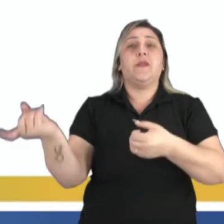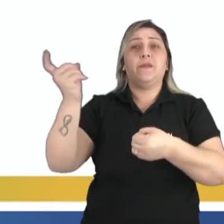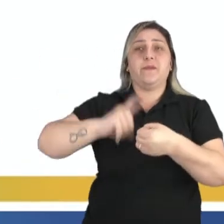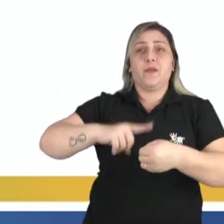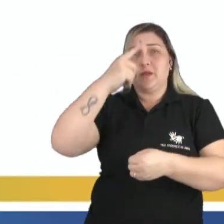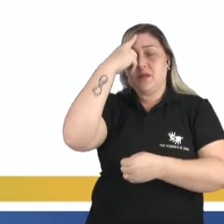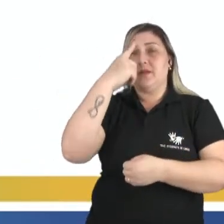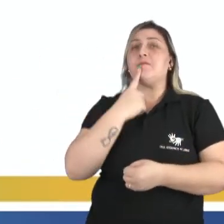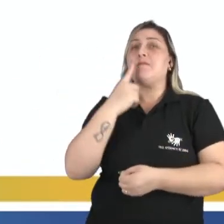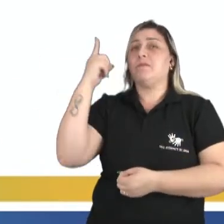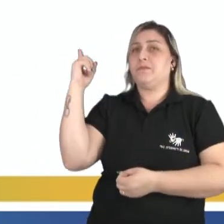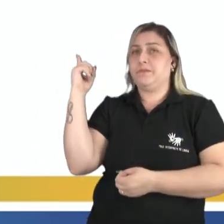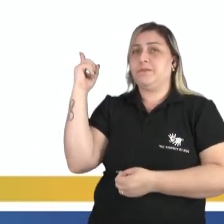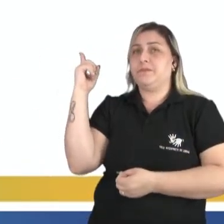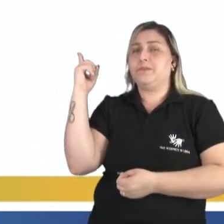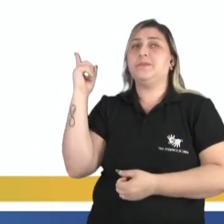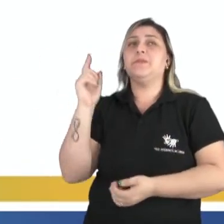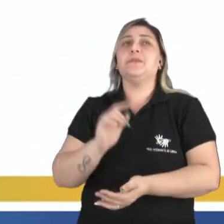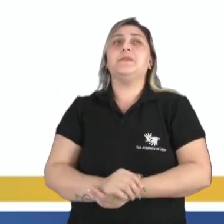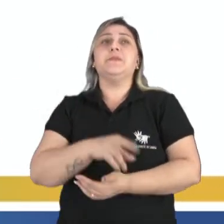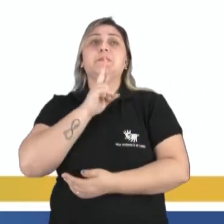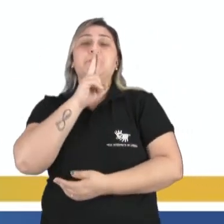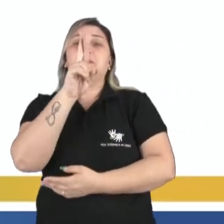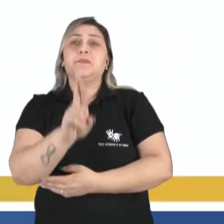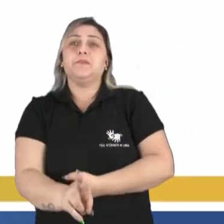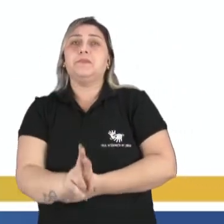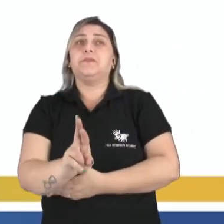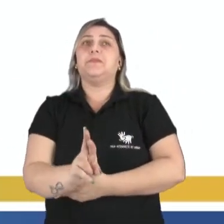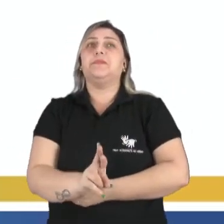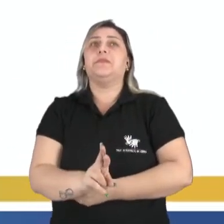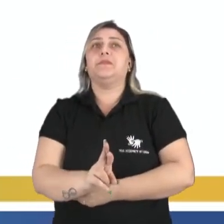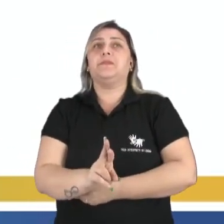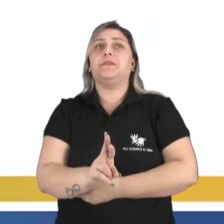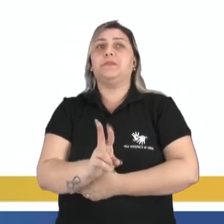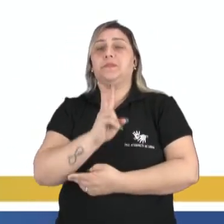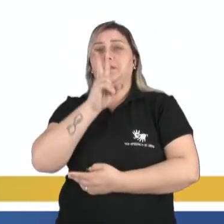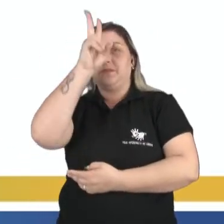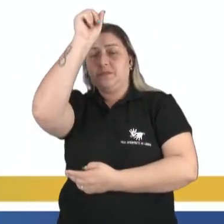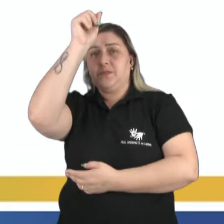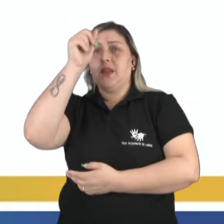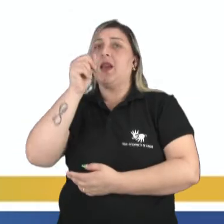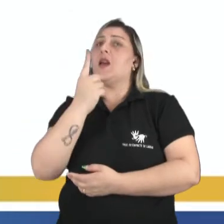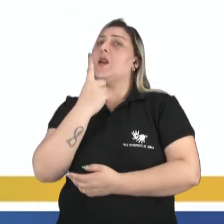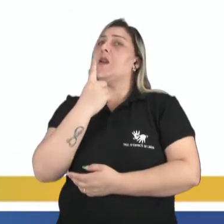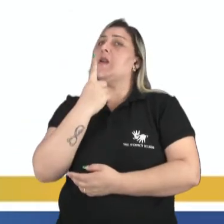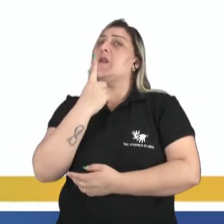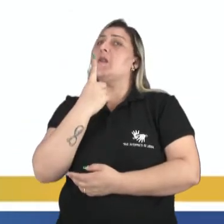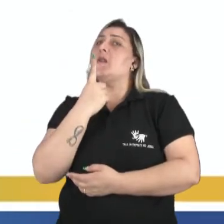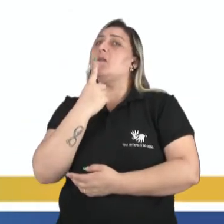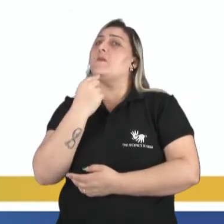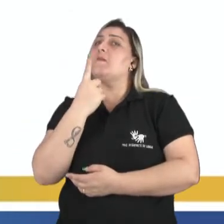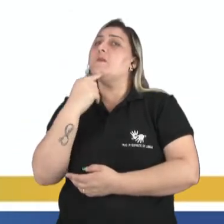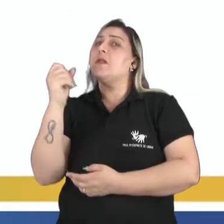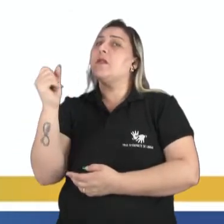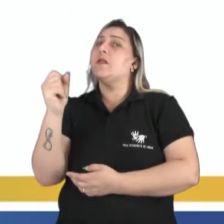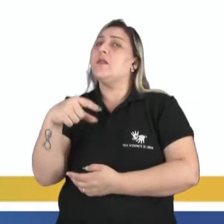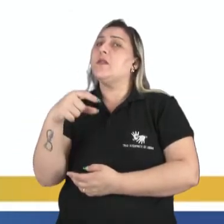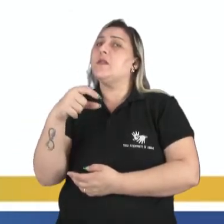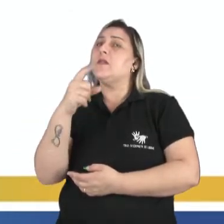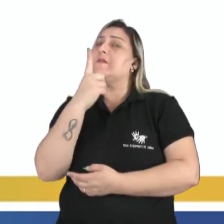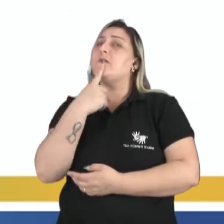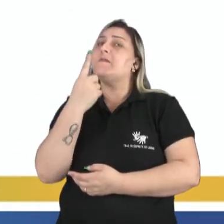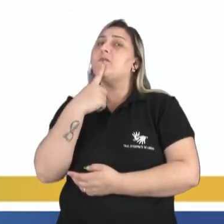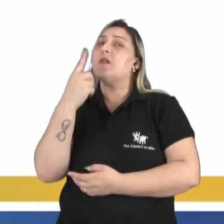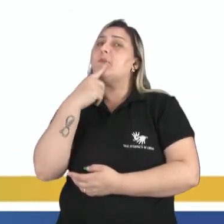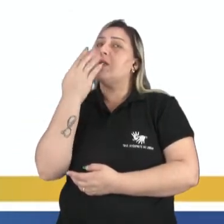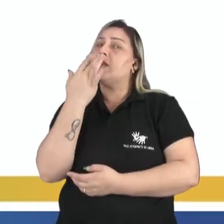aqui na figura, ó, você vai ver que a resultante, que é essa força aqui, ó, né, ela vai mudando. Ó. Por quê?